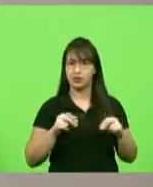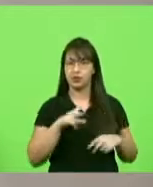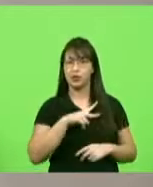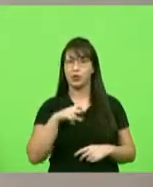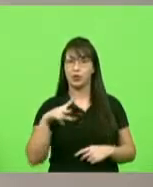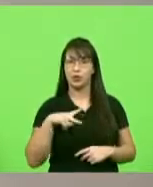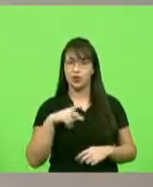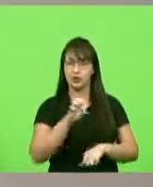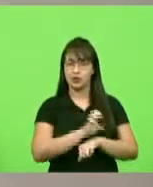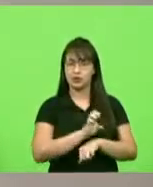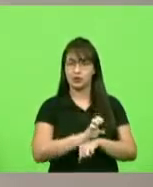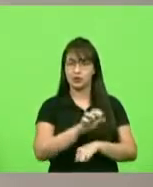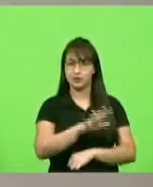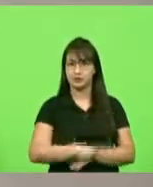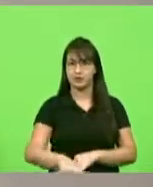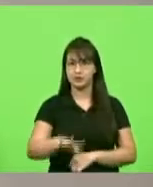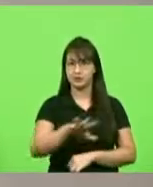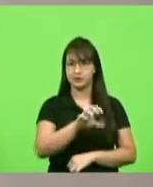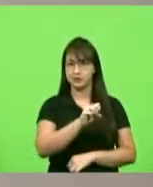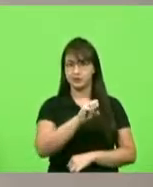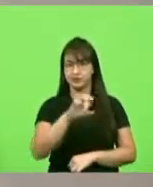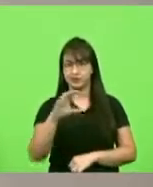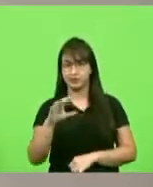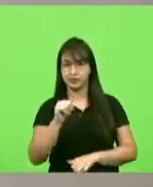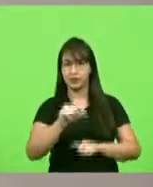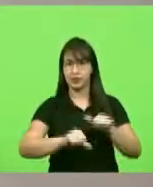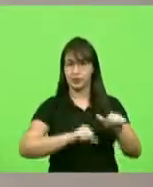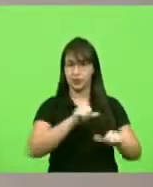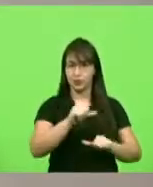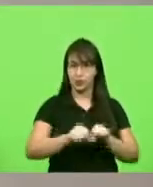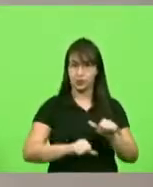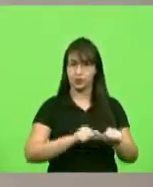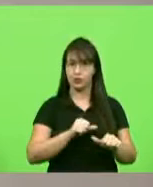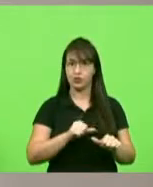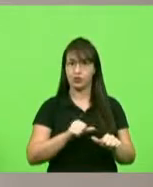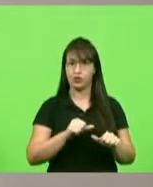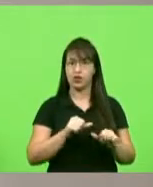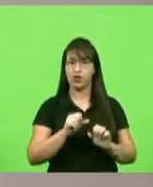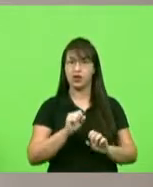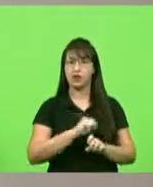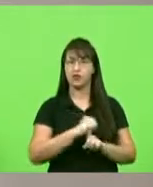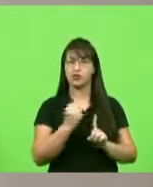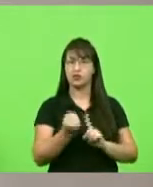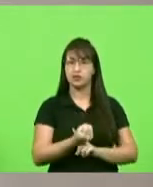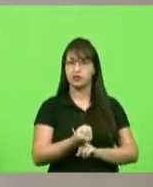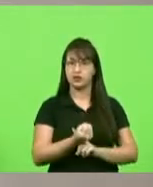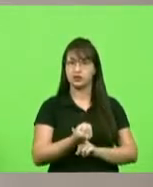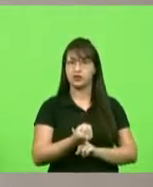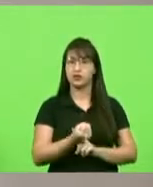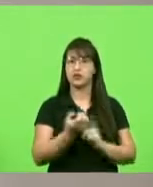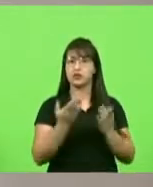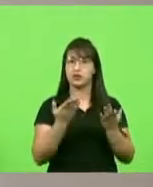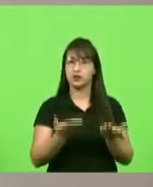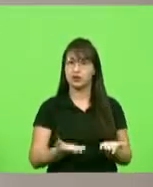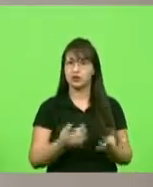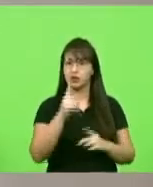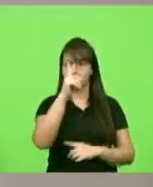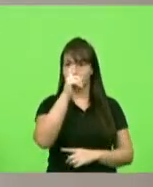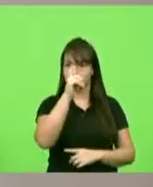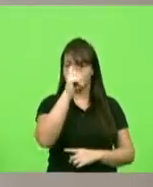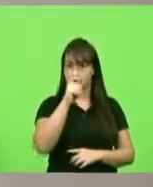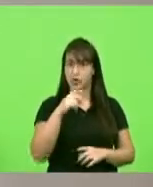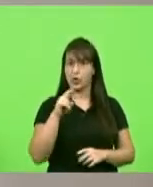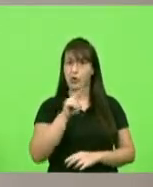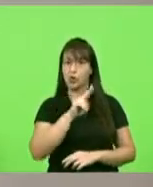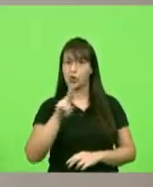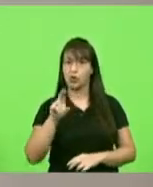no âmbito do Estado de Santa Catarina, para alterar a denominação da Sociedade Beneficente Hospital São Lucas para Hospital Beneficente Hospital